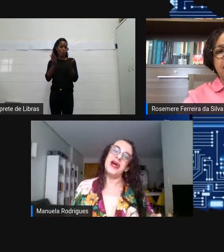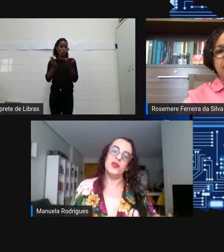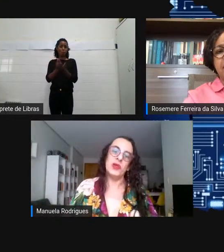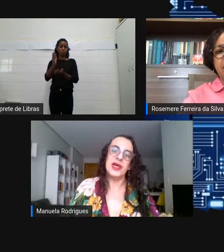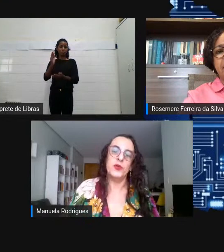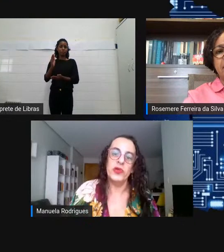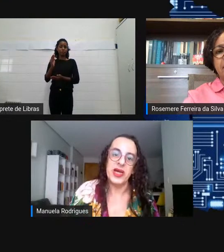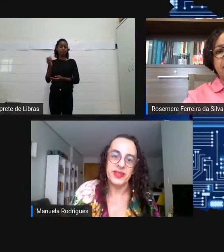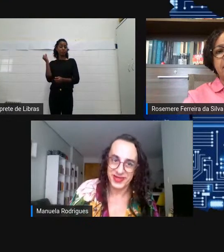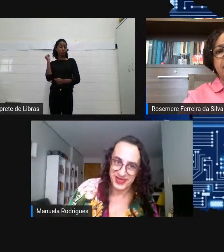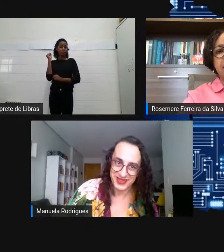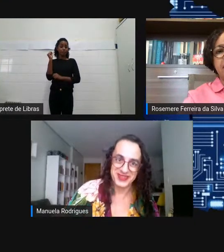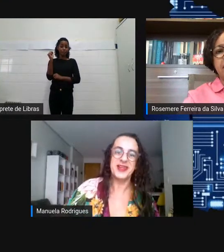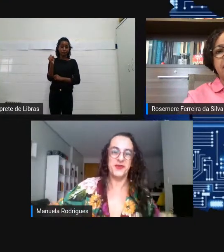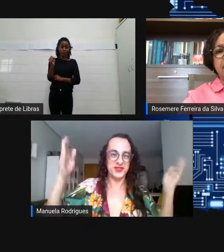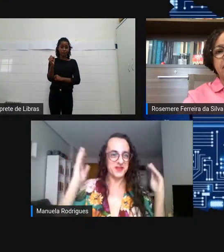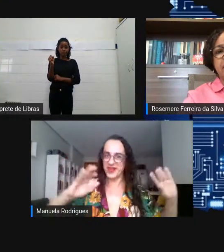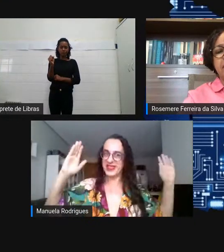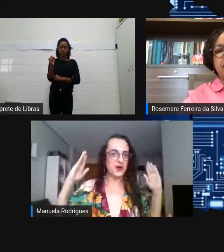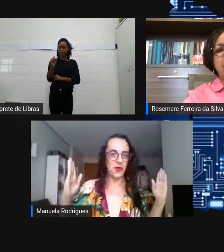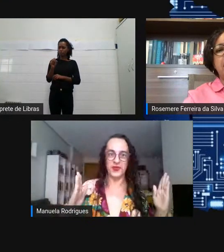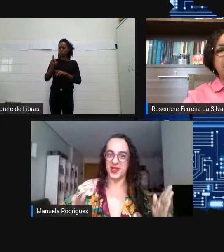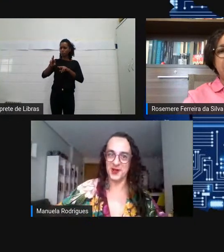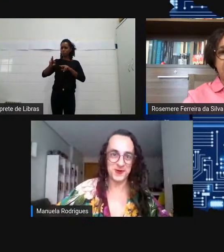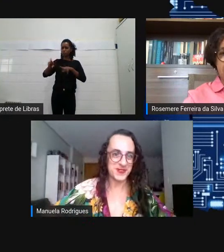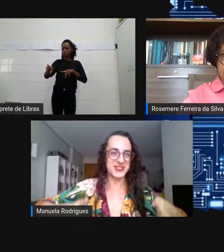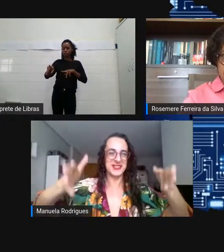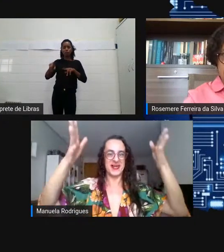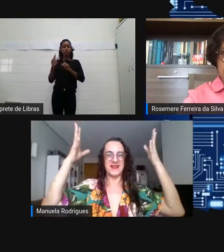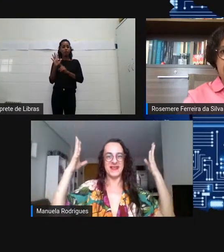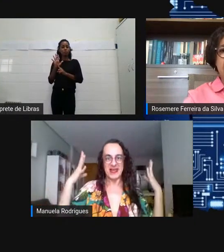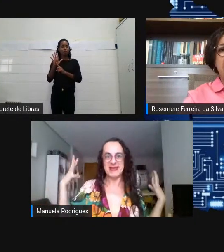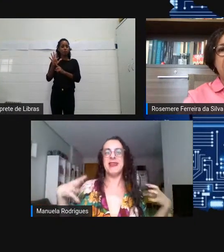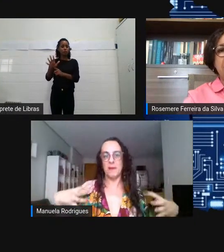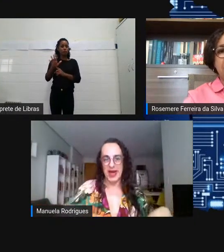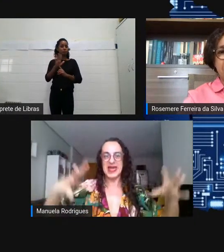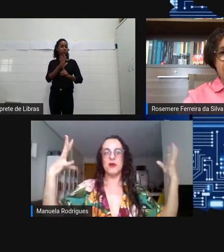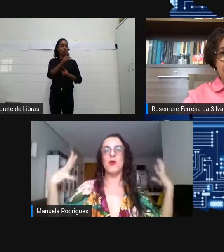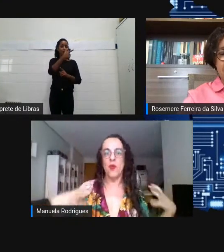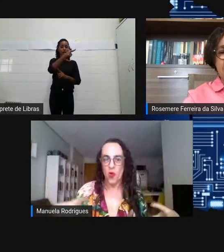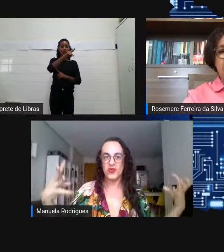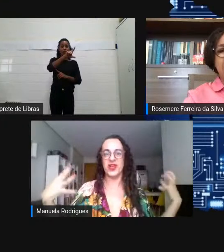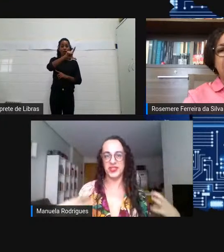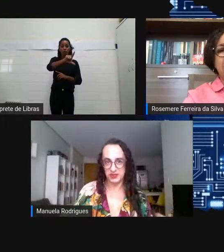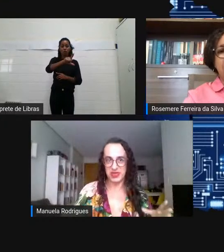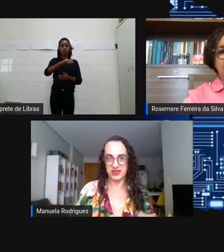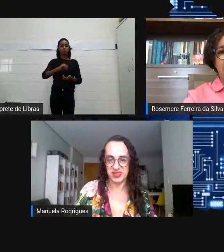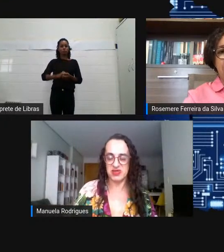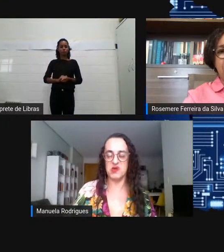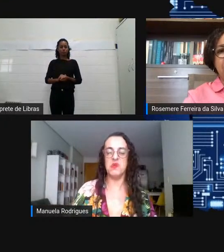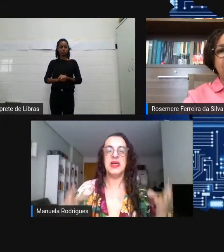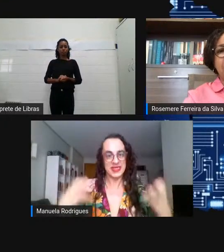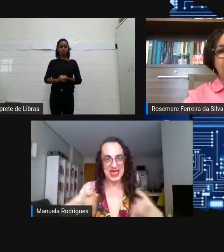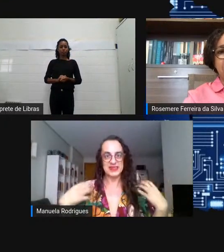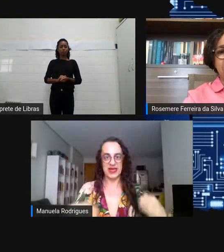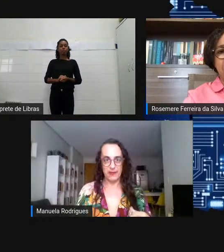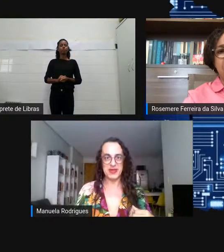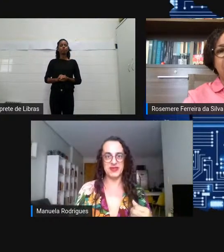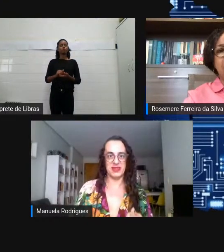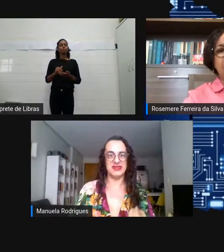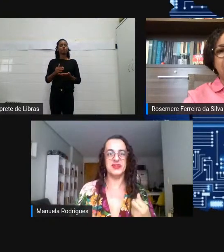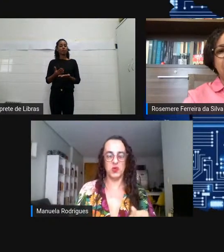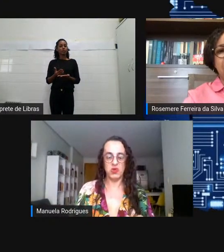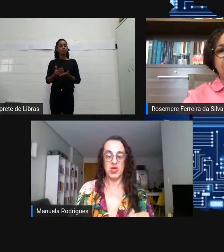da literatura de autoria trans, que você vê que tem outra lógica, que trabalha com outra dimensão